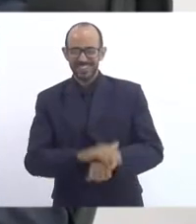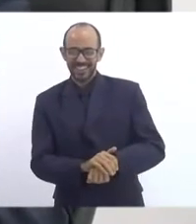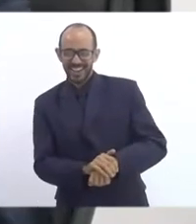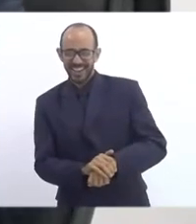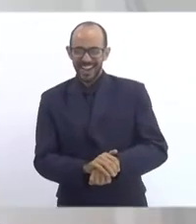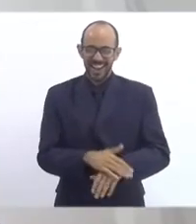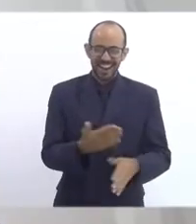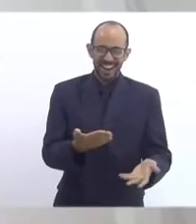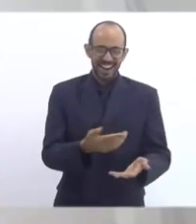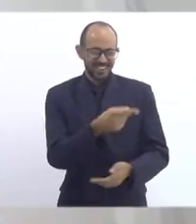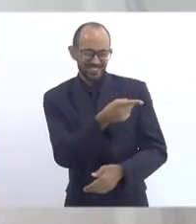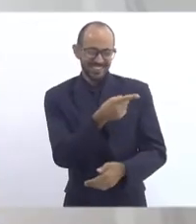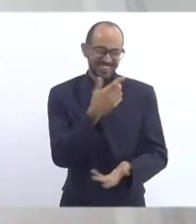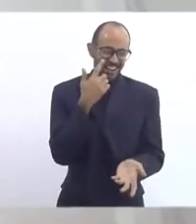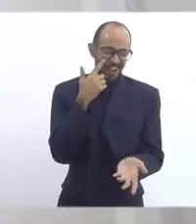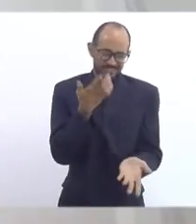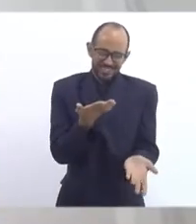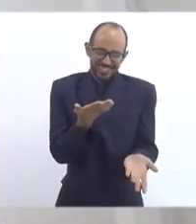mas... Vossa Excelência...